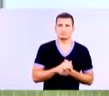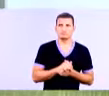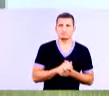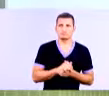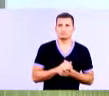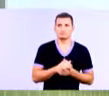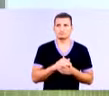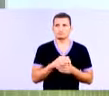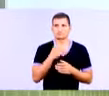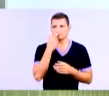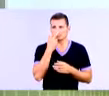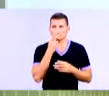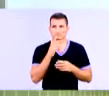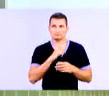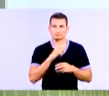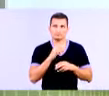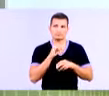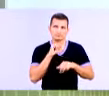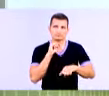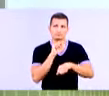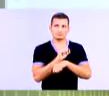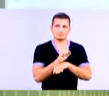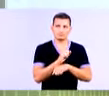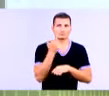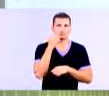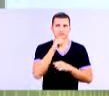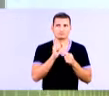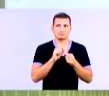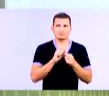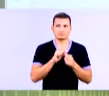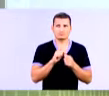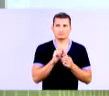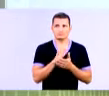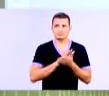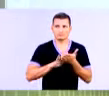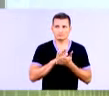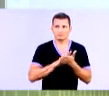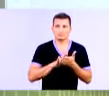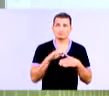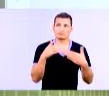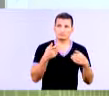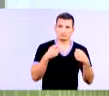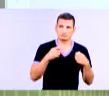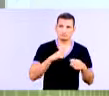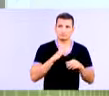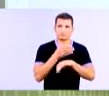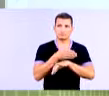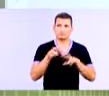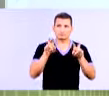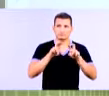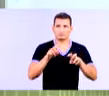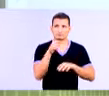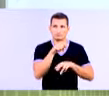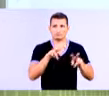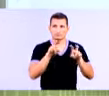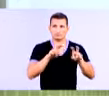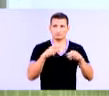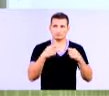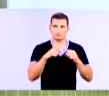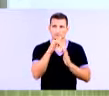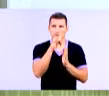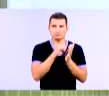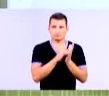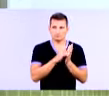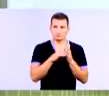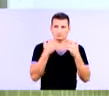consegue fazer tudo que a gente poderia estar fazendo. Então a gente precisa ter acesso a um computador e nesse computador a gente precisa instalar